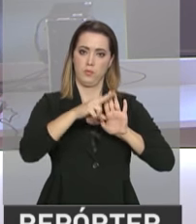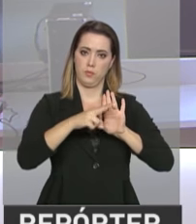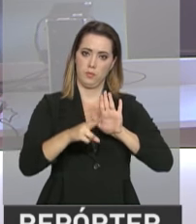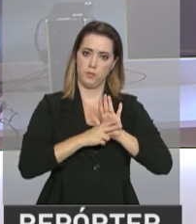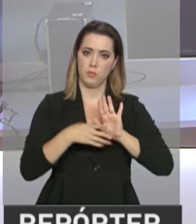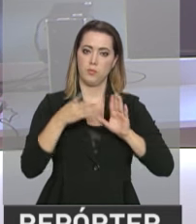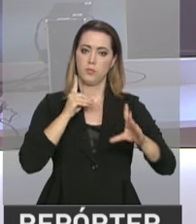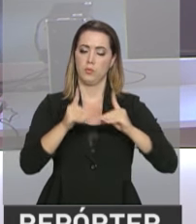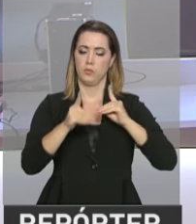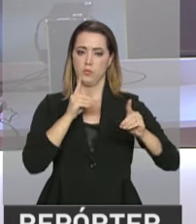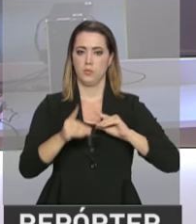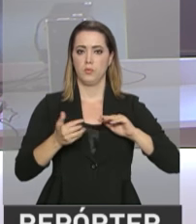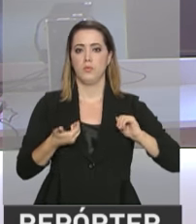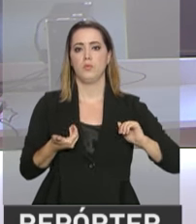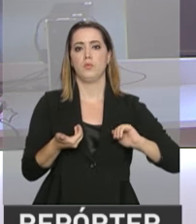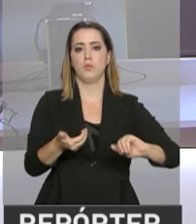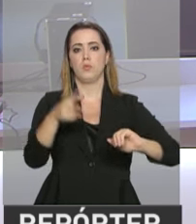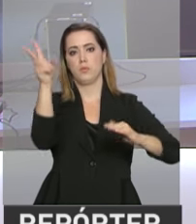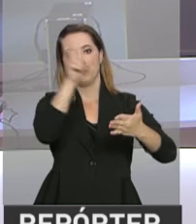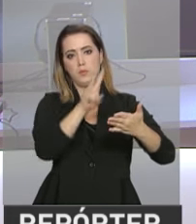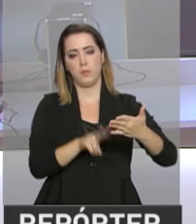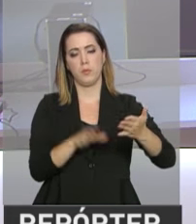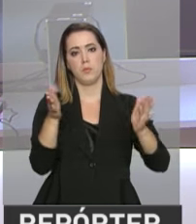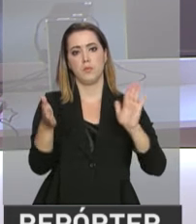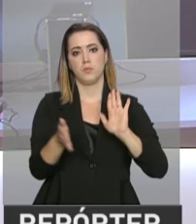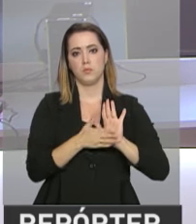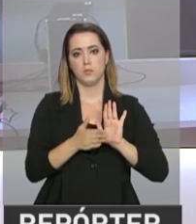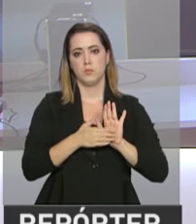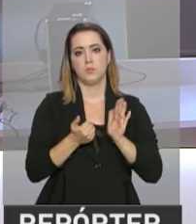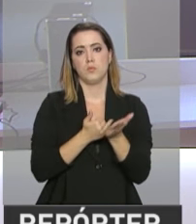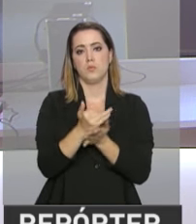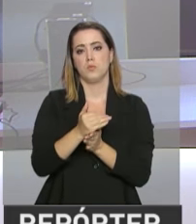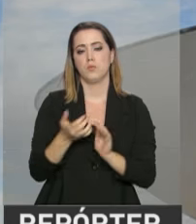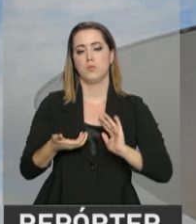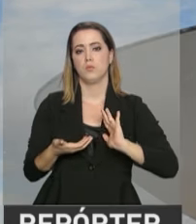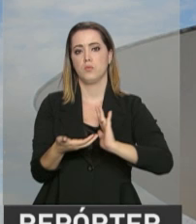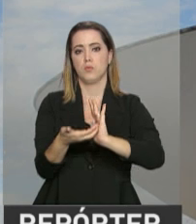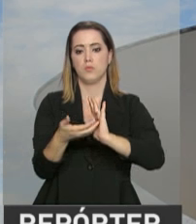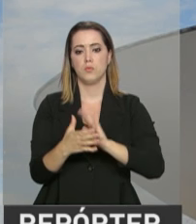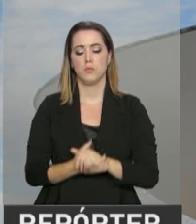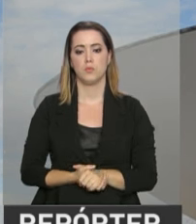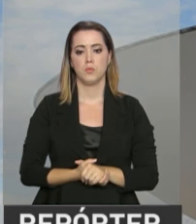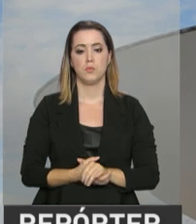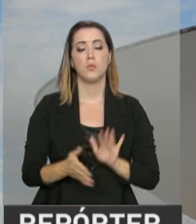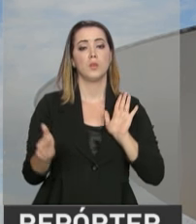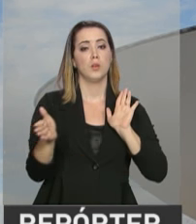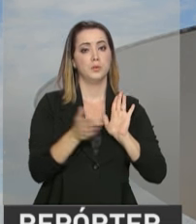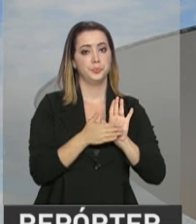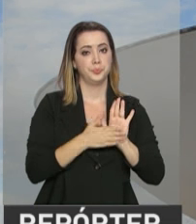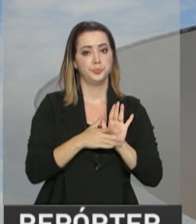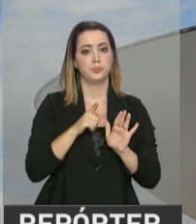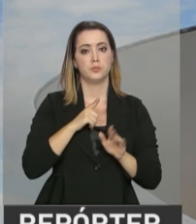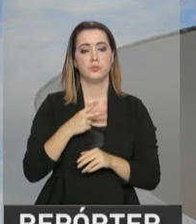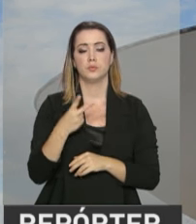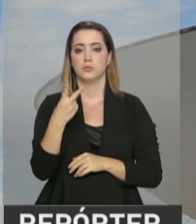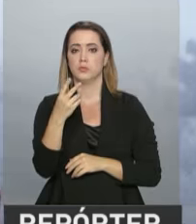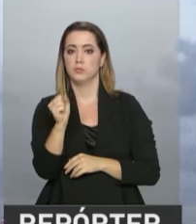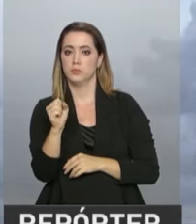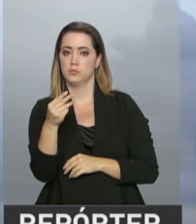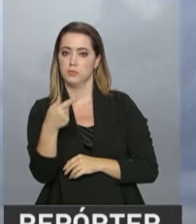no Congresso Nacional e a análise da proposta começa na Câmara dos Deputados a proposta recebeu o número